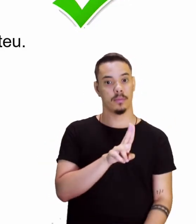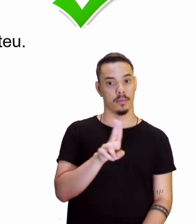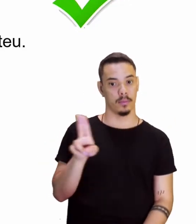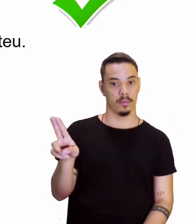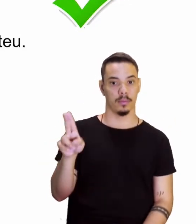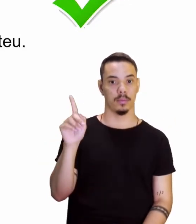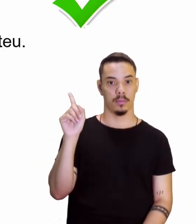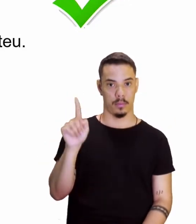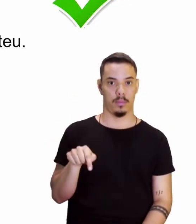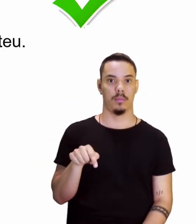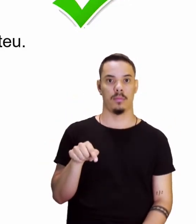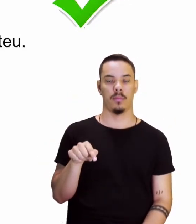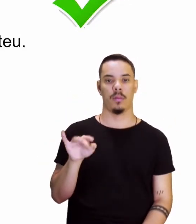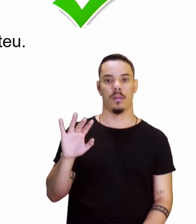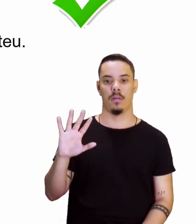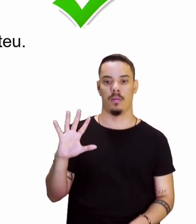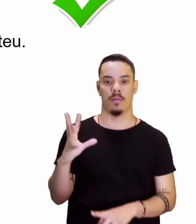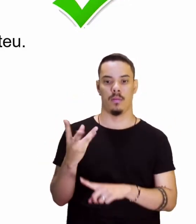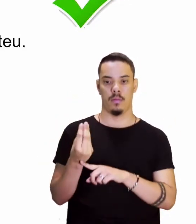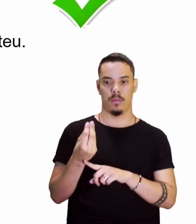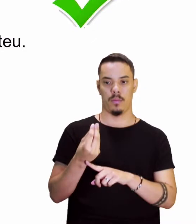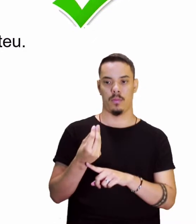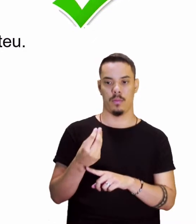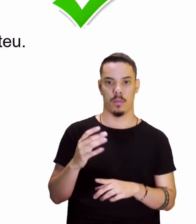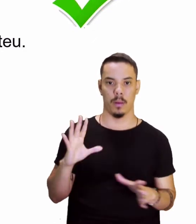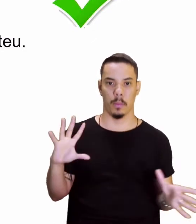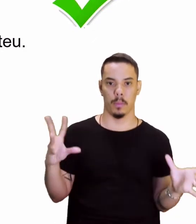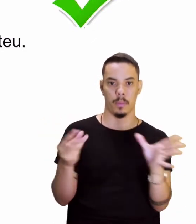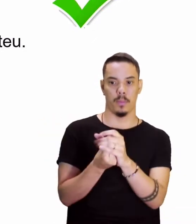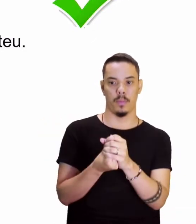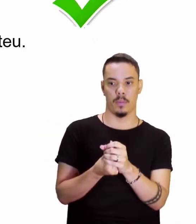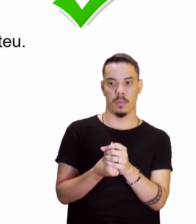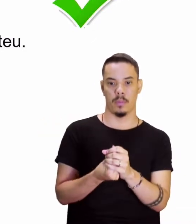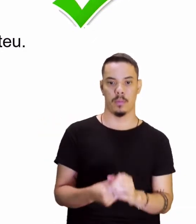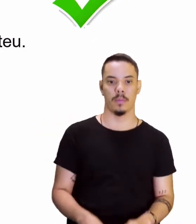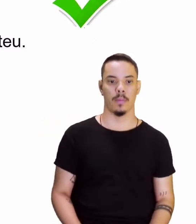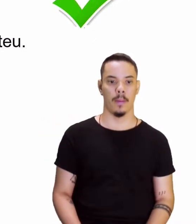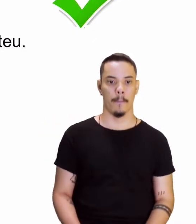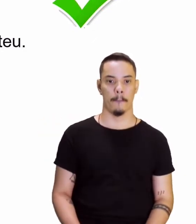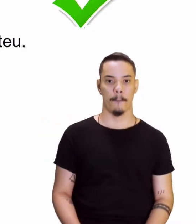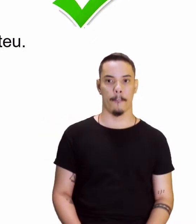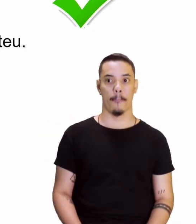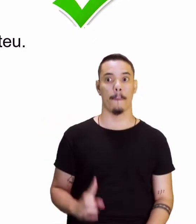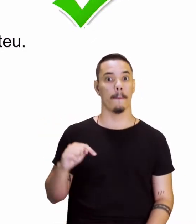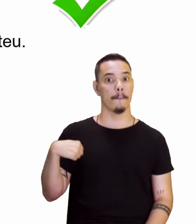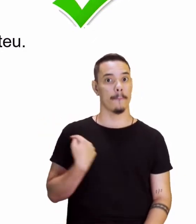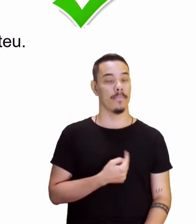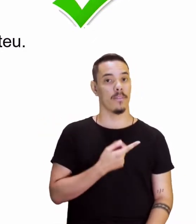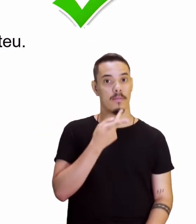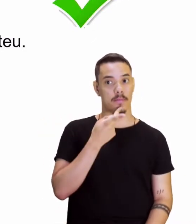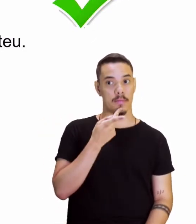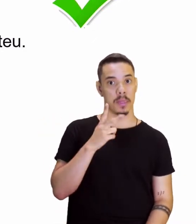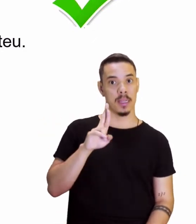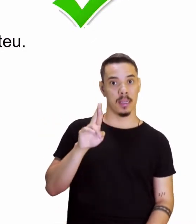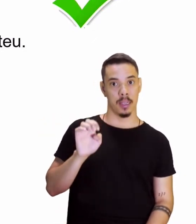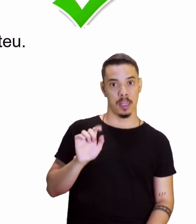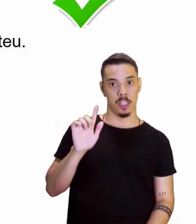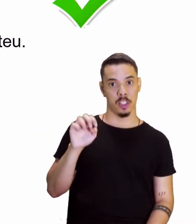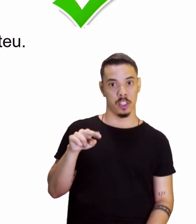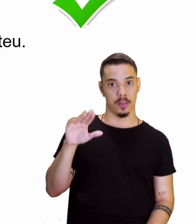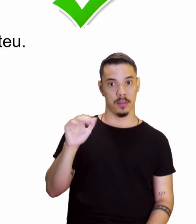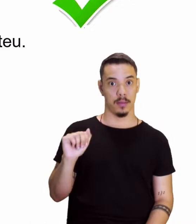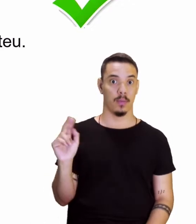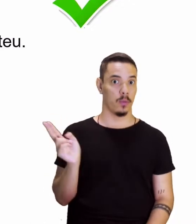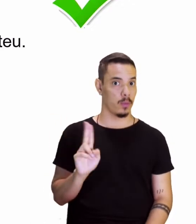no plural, por isso que é as. Certinho? Estamos falando de regência nominal,